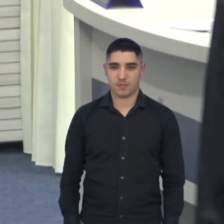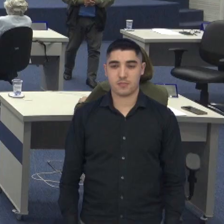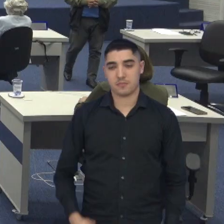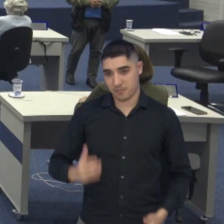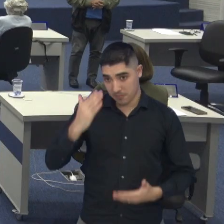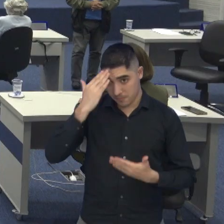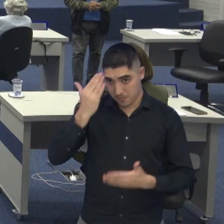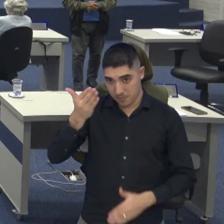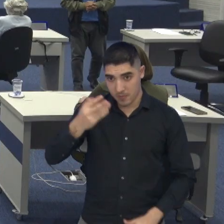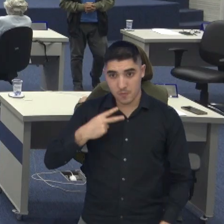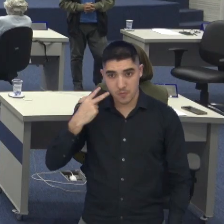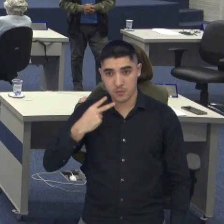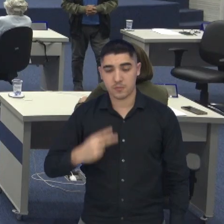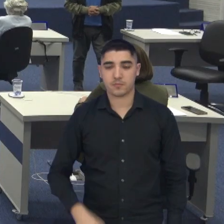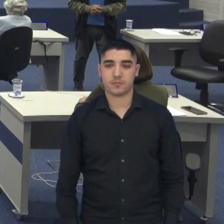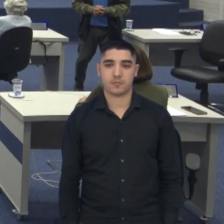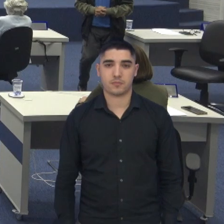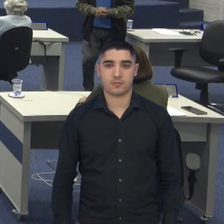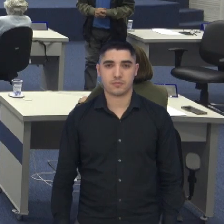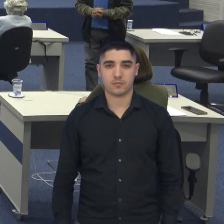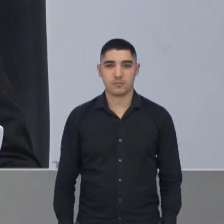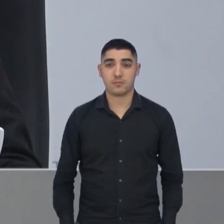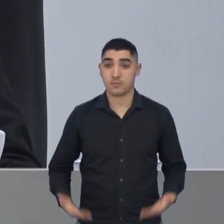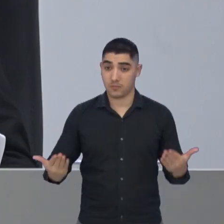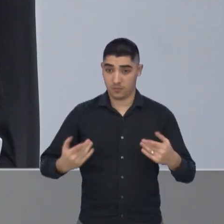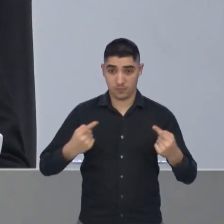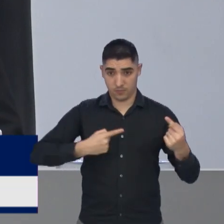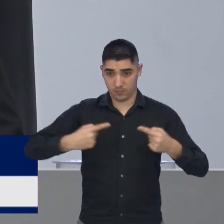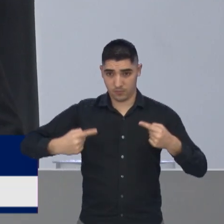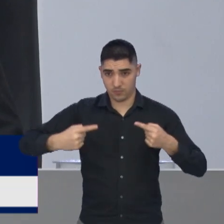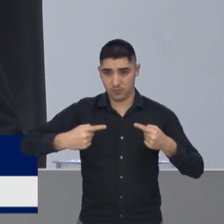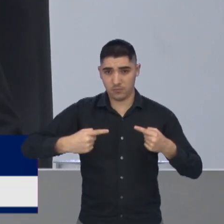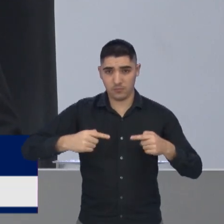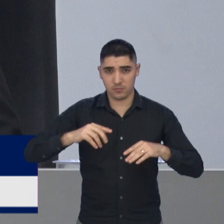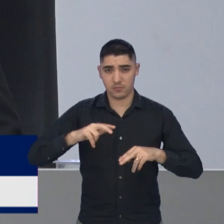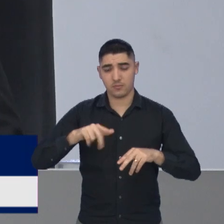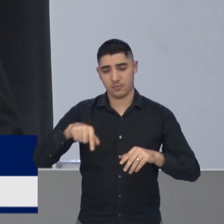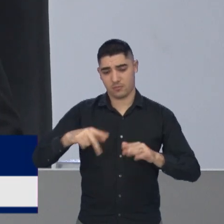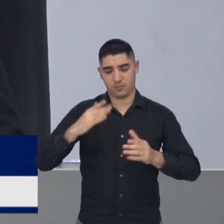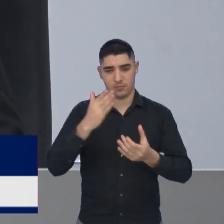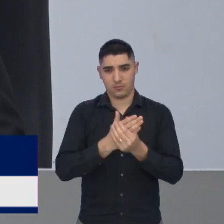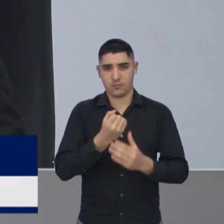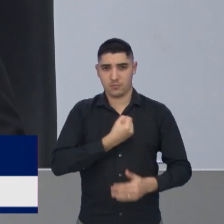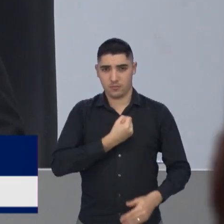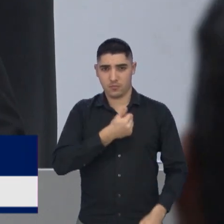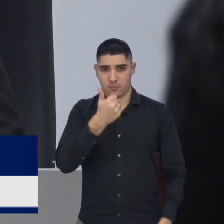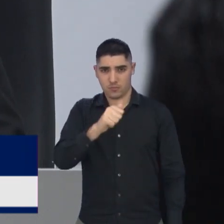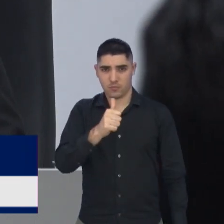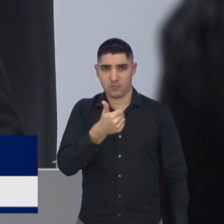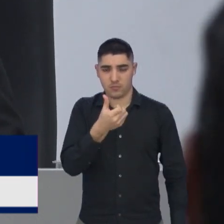Obrigado, vereador. Em discussão, o processo de número